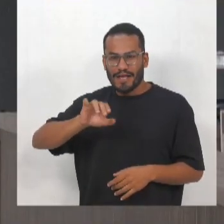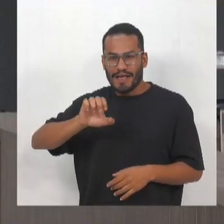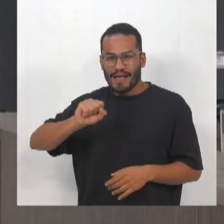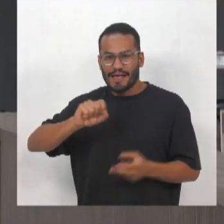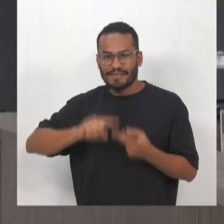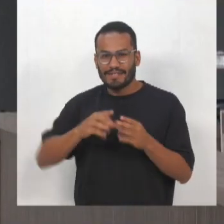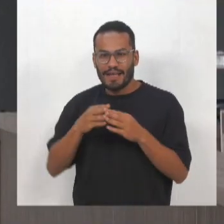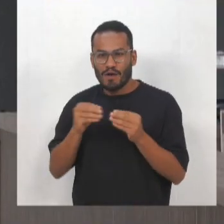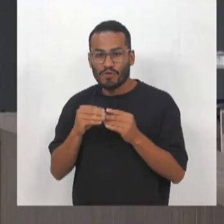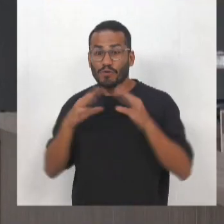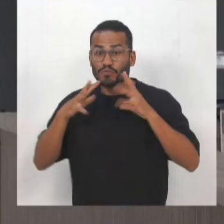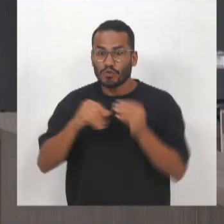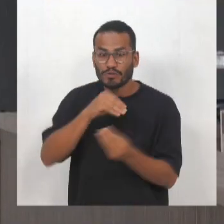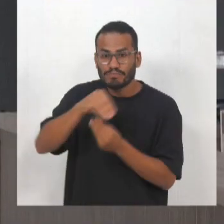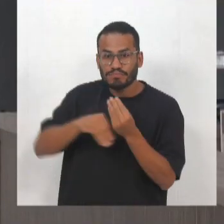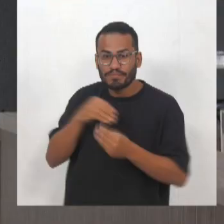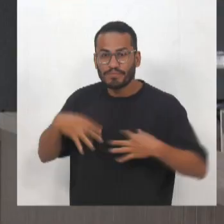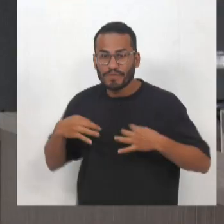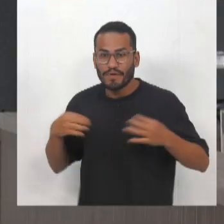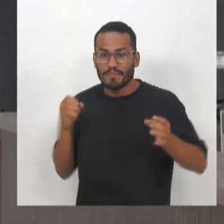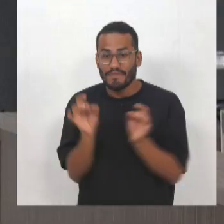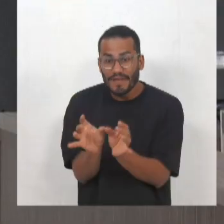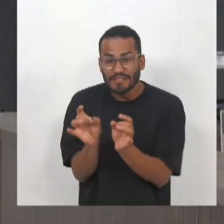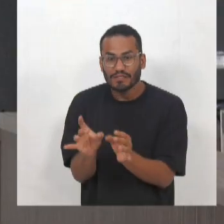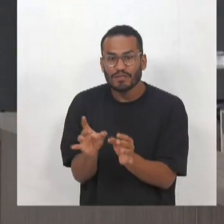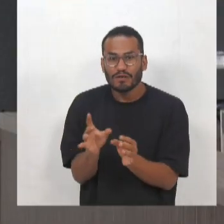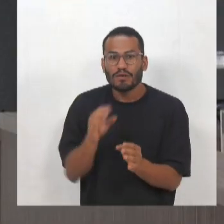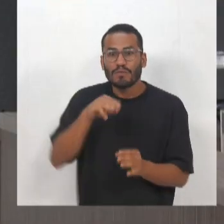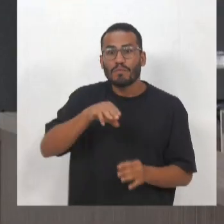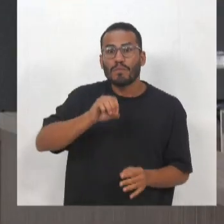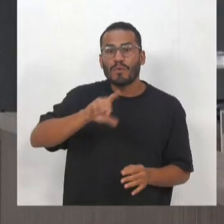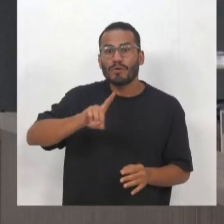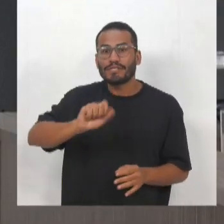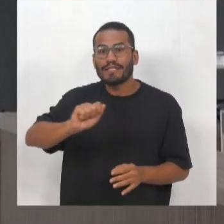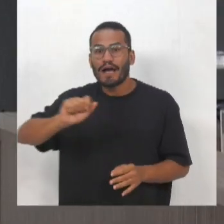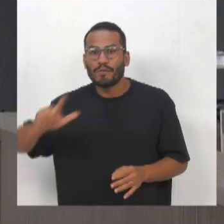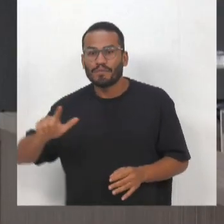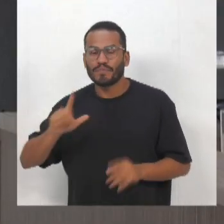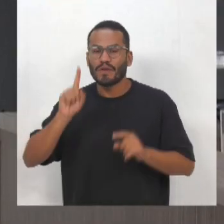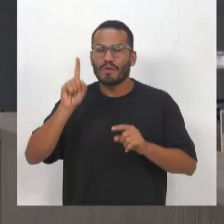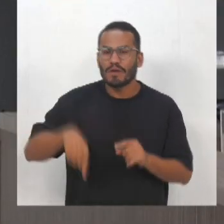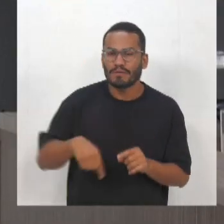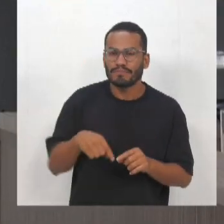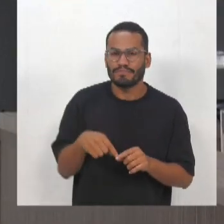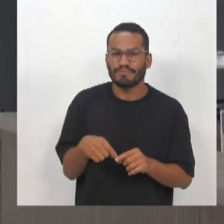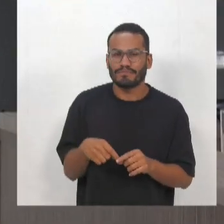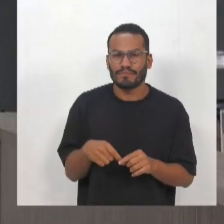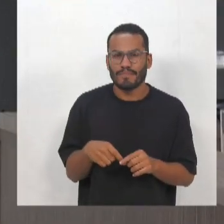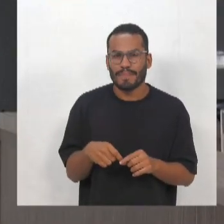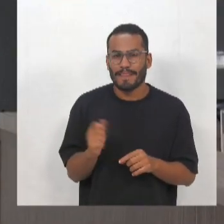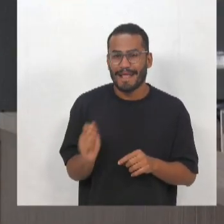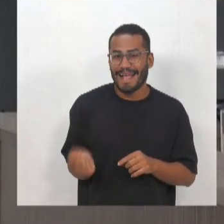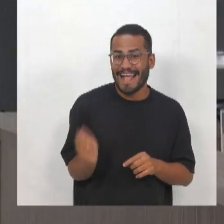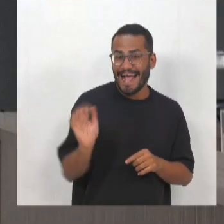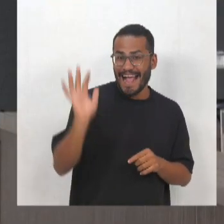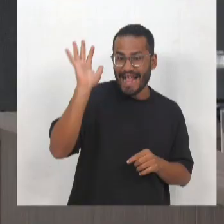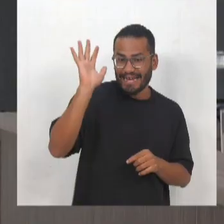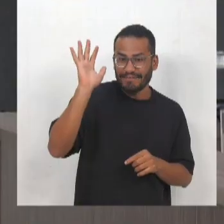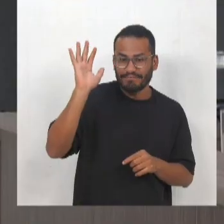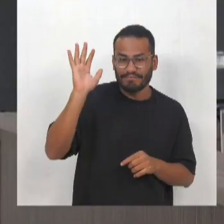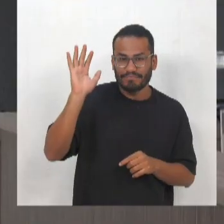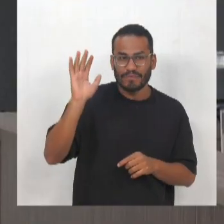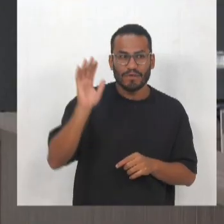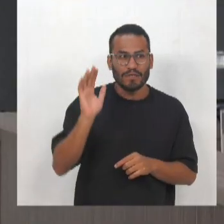composições dos uniformes são vendidos. Foi colocado modal, que é uma matéria cara e